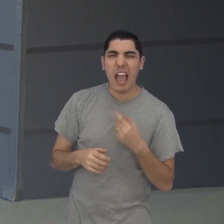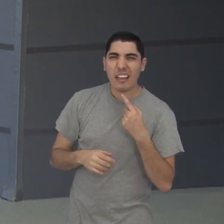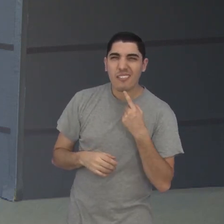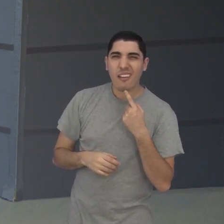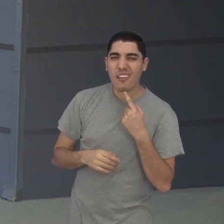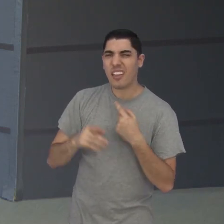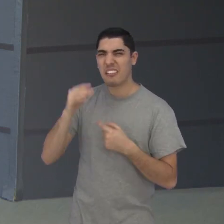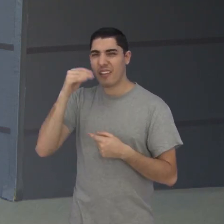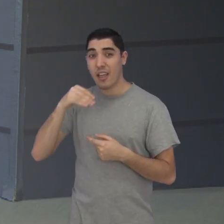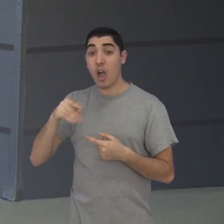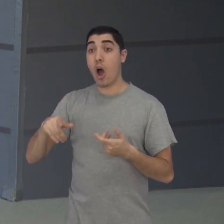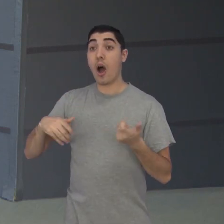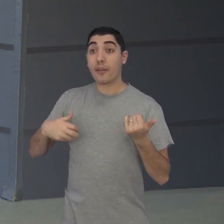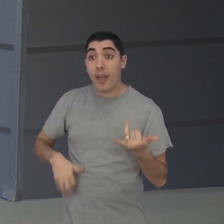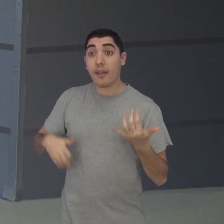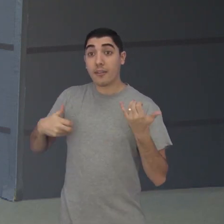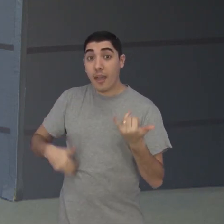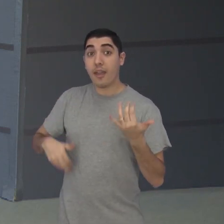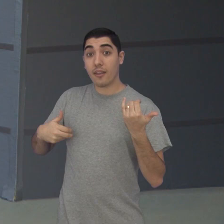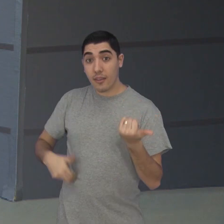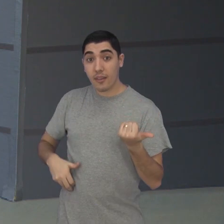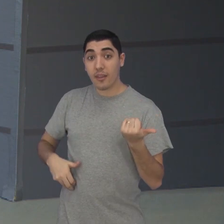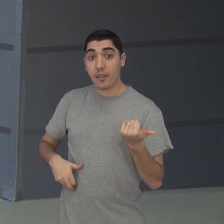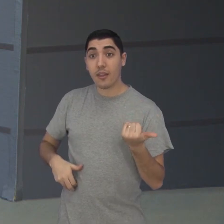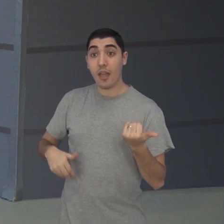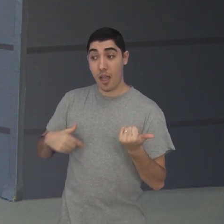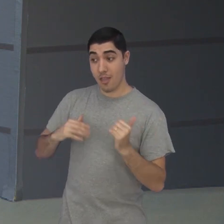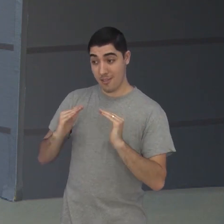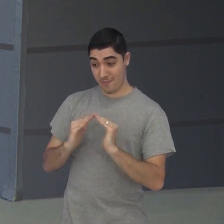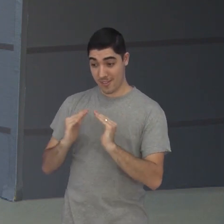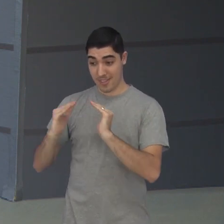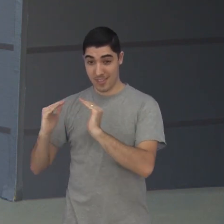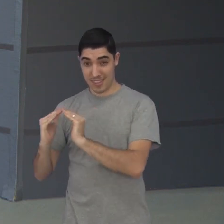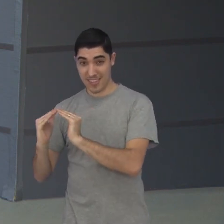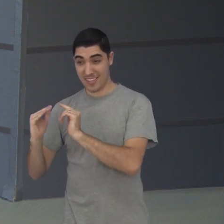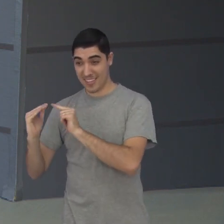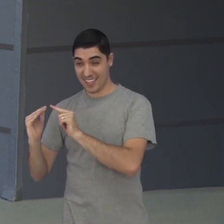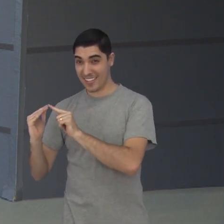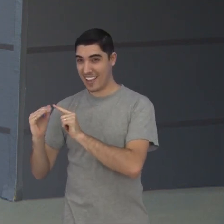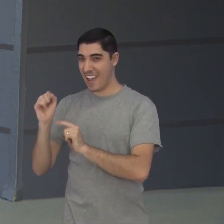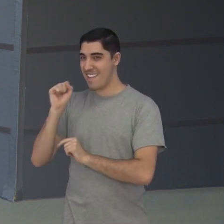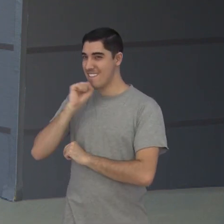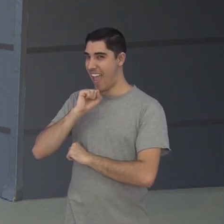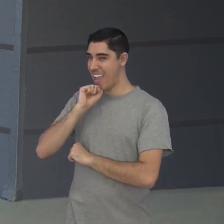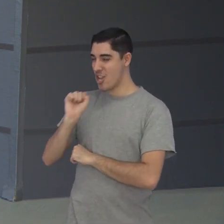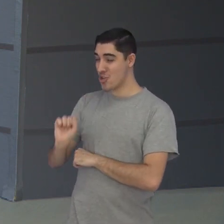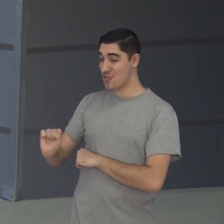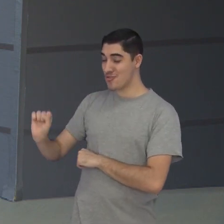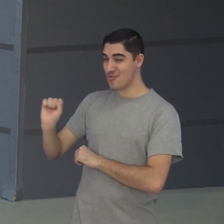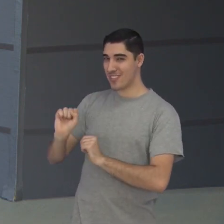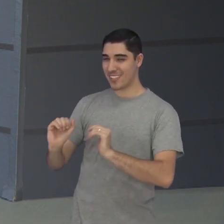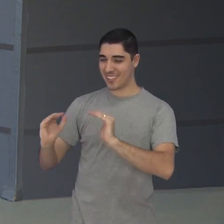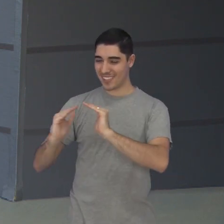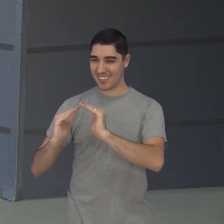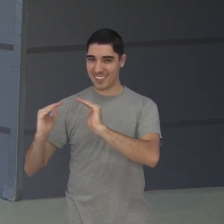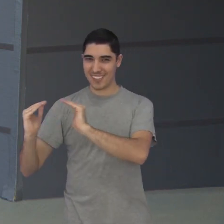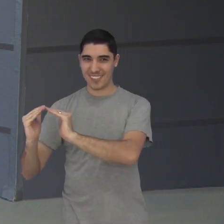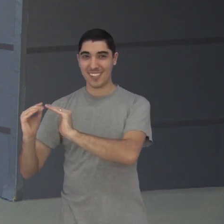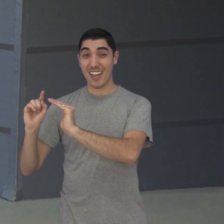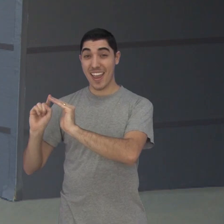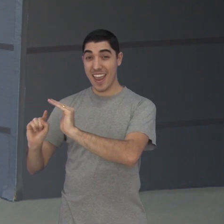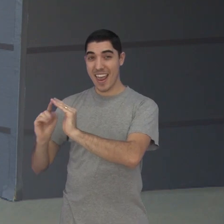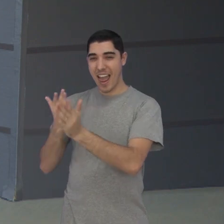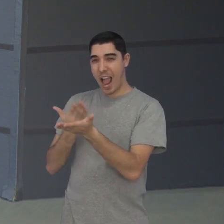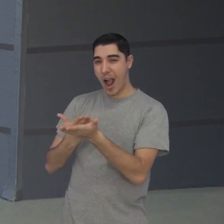murcho. Ó, nheque-nheque-nheque. Eu tenho uma vizinha, uma véia sorteirona, e ela